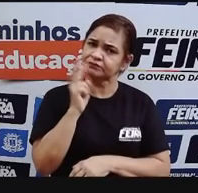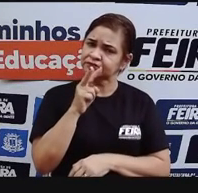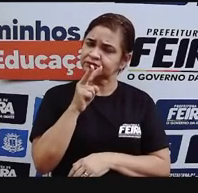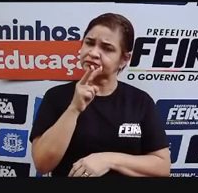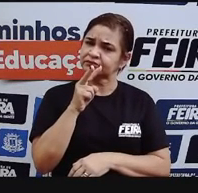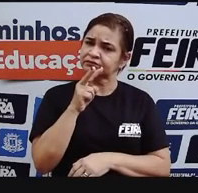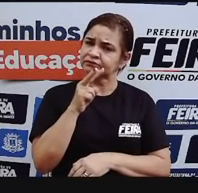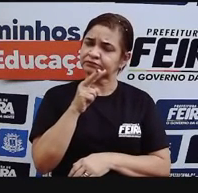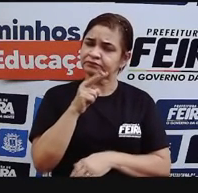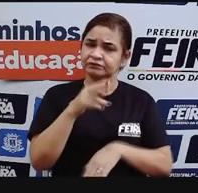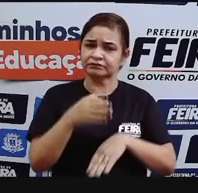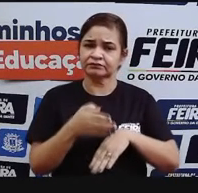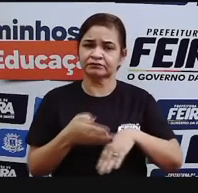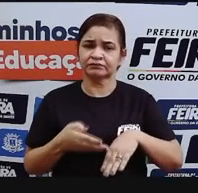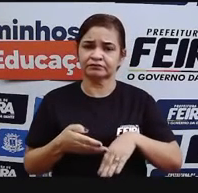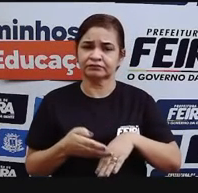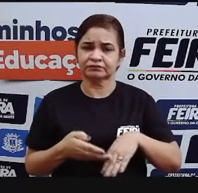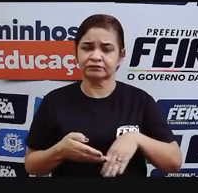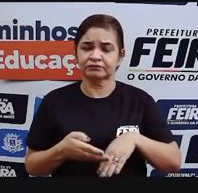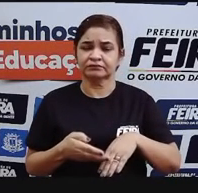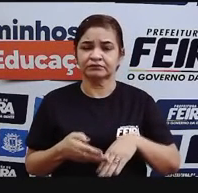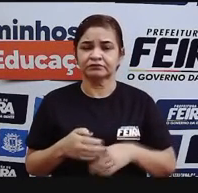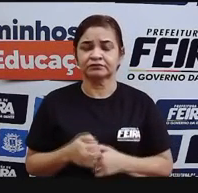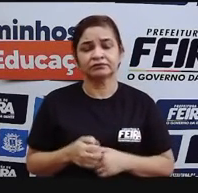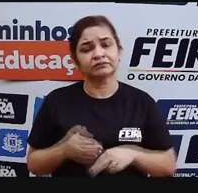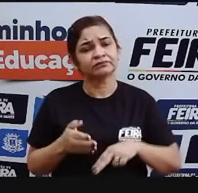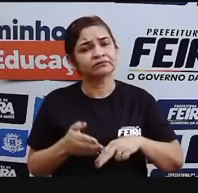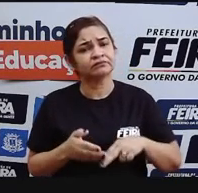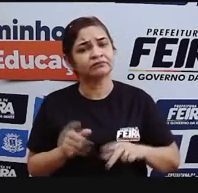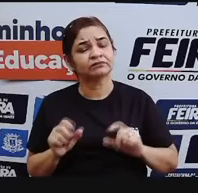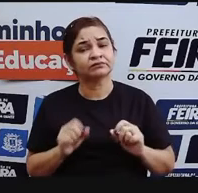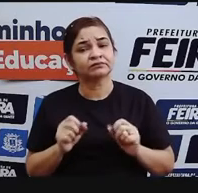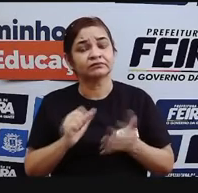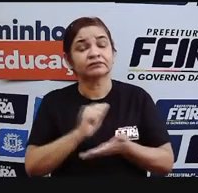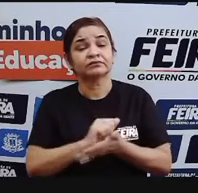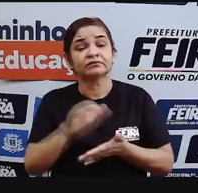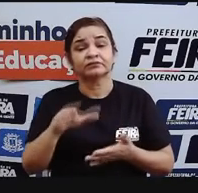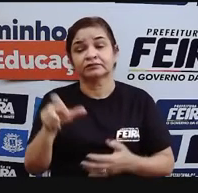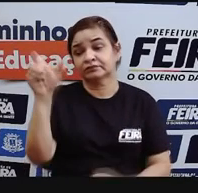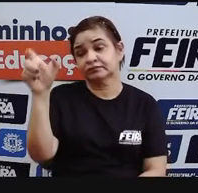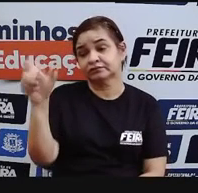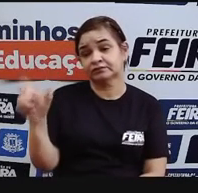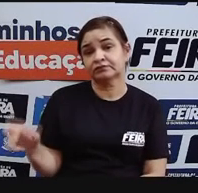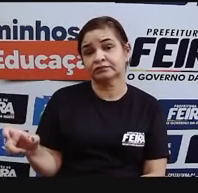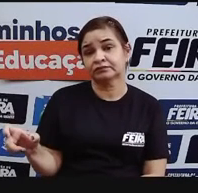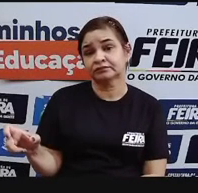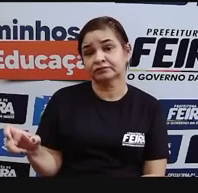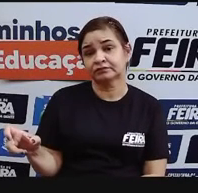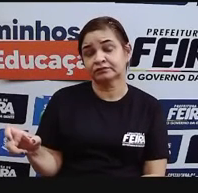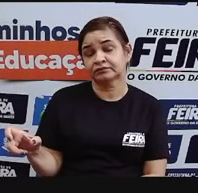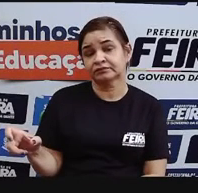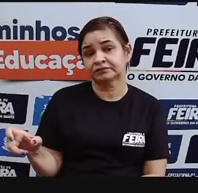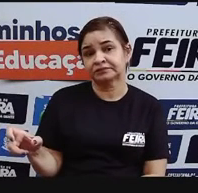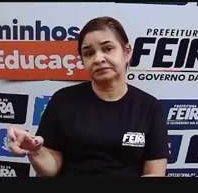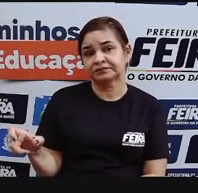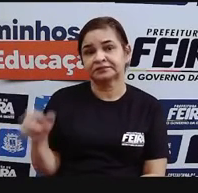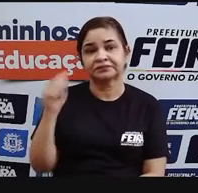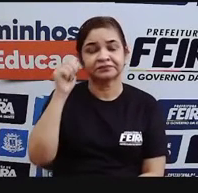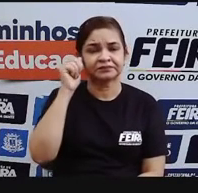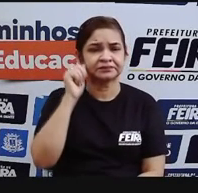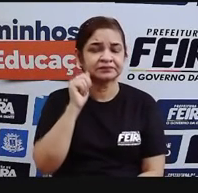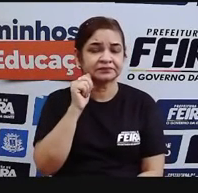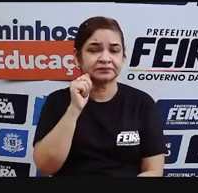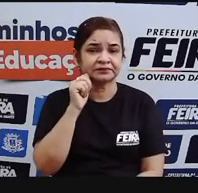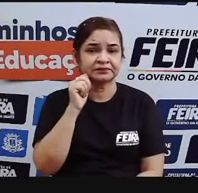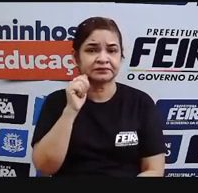um saiote aqui por cima, para caracterizar ela femininamente.